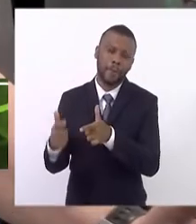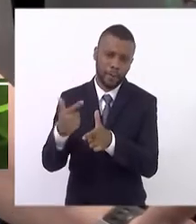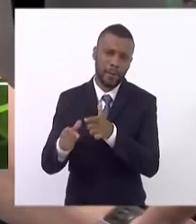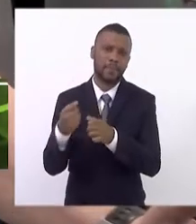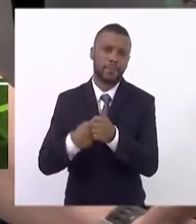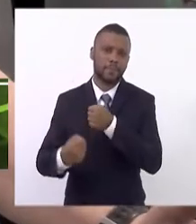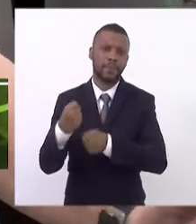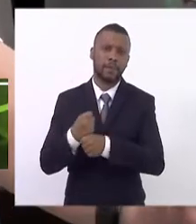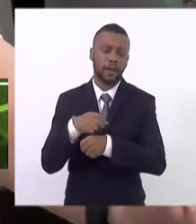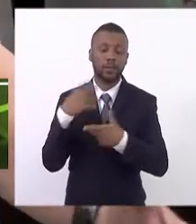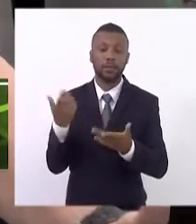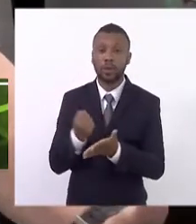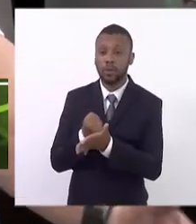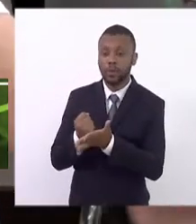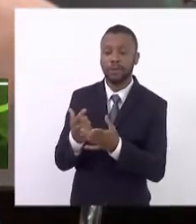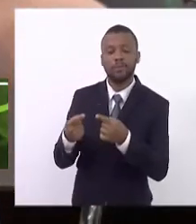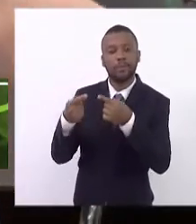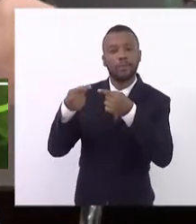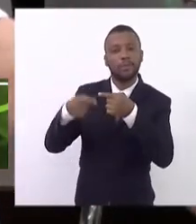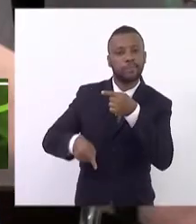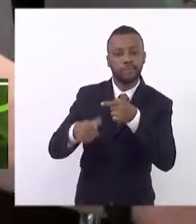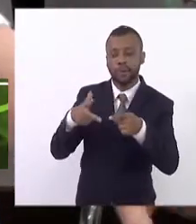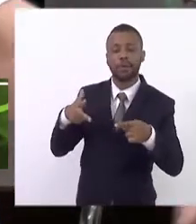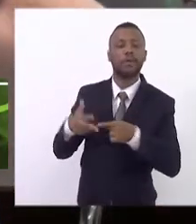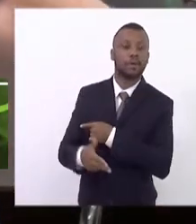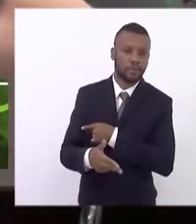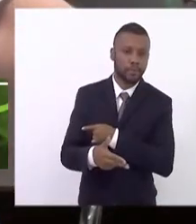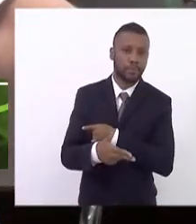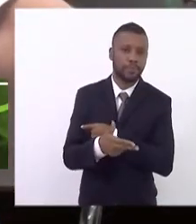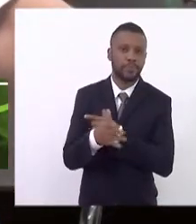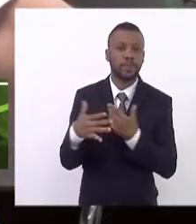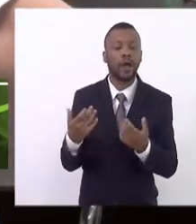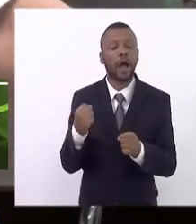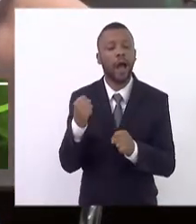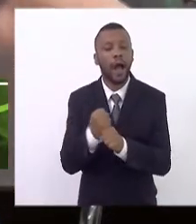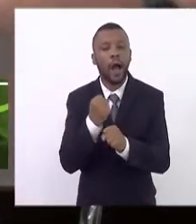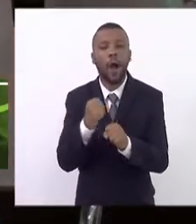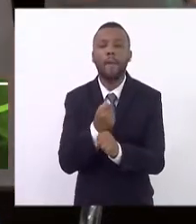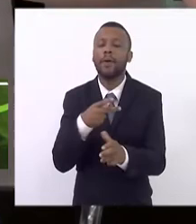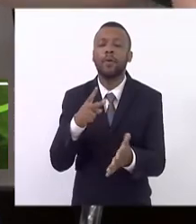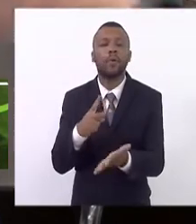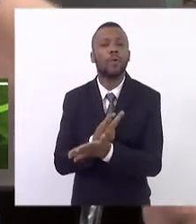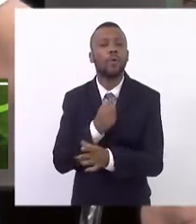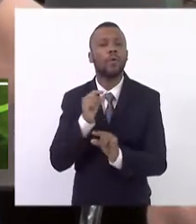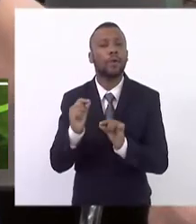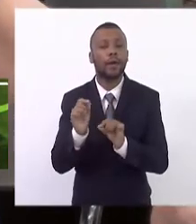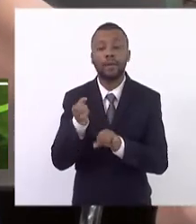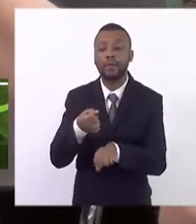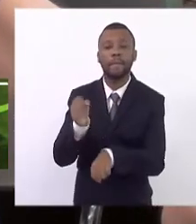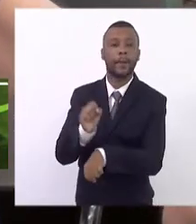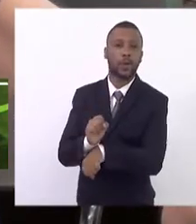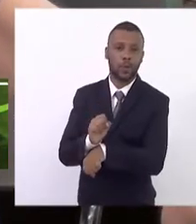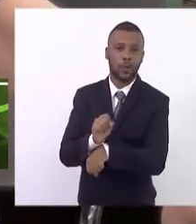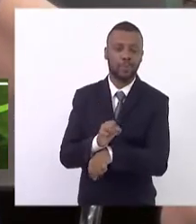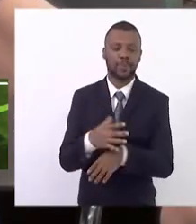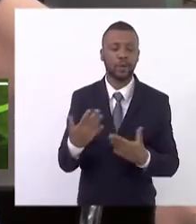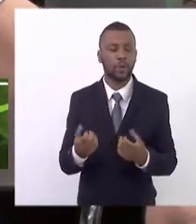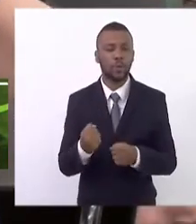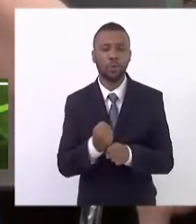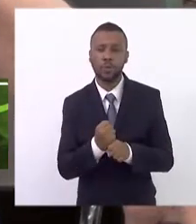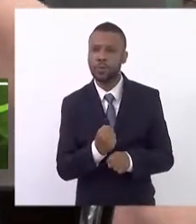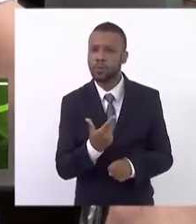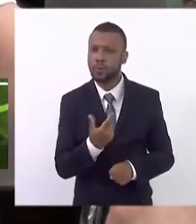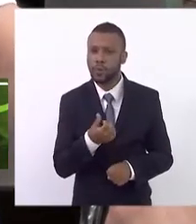foi interrompido e a obra paralisada. Em 2019, com o TAC